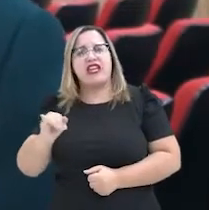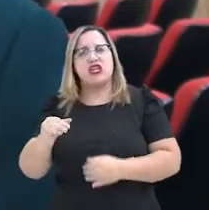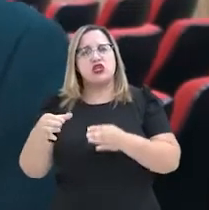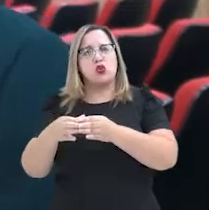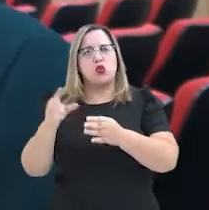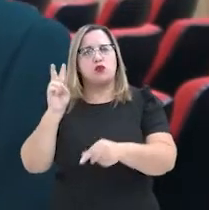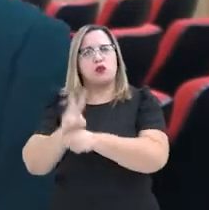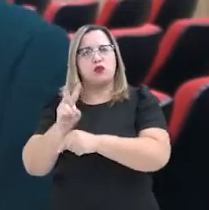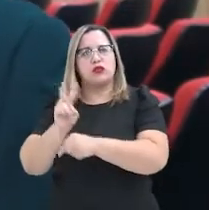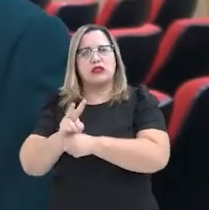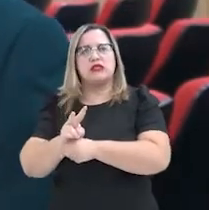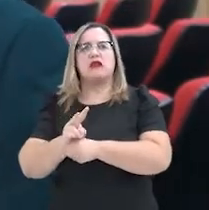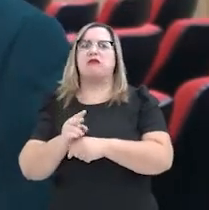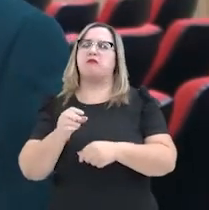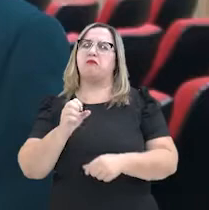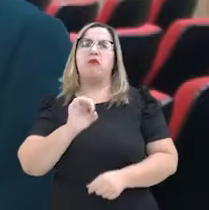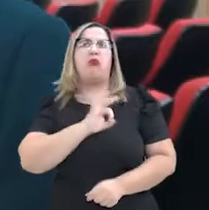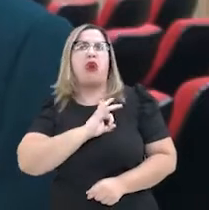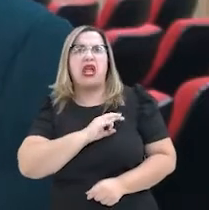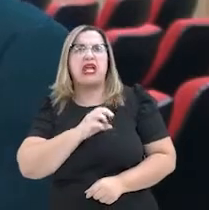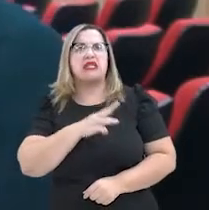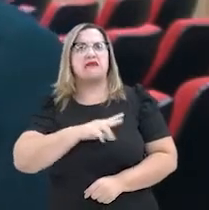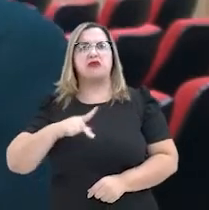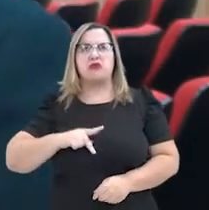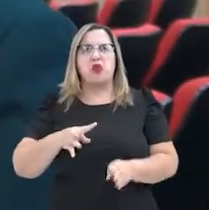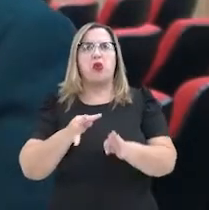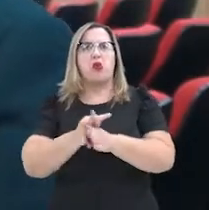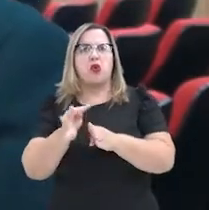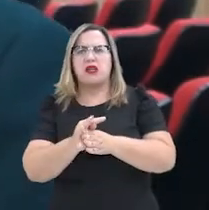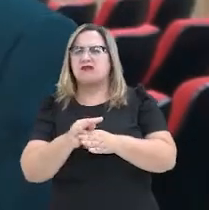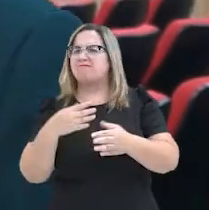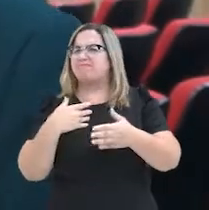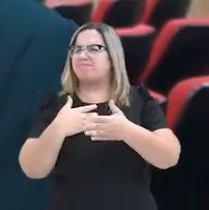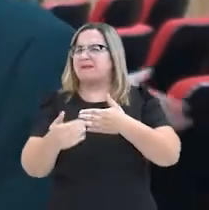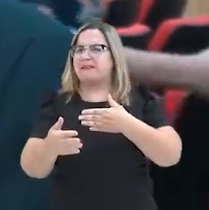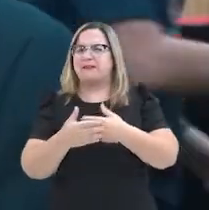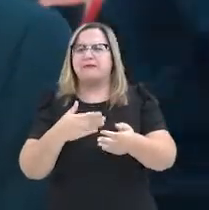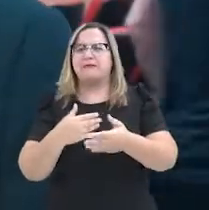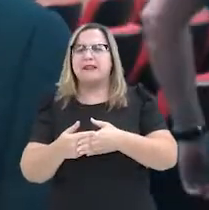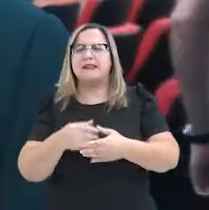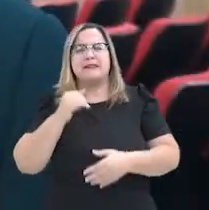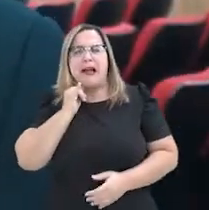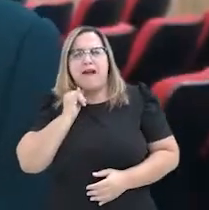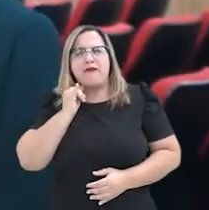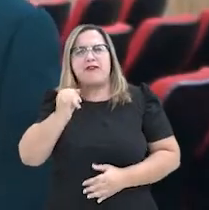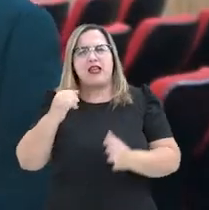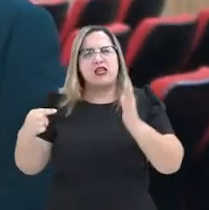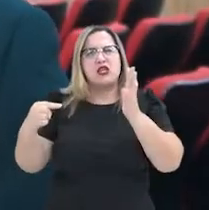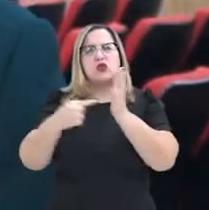violência, acione alguém da rede de proteção, seja a polícia, o Ministério Público, o Conselho Tutelar, o Poder